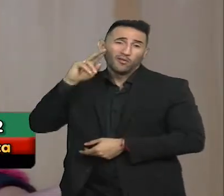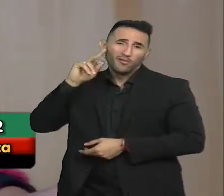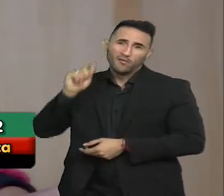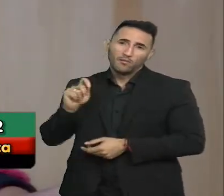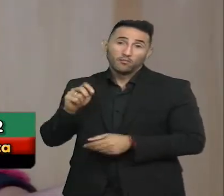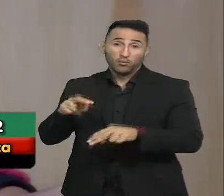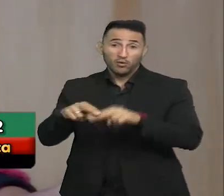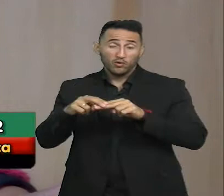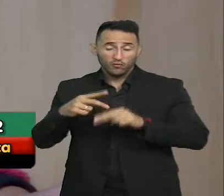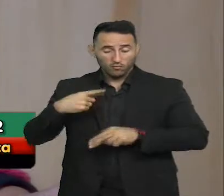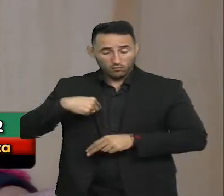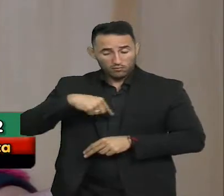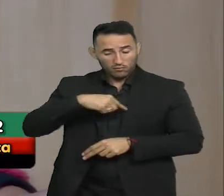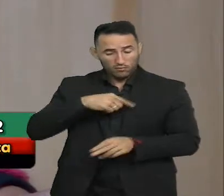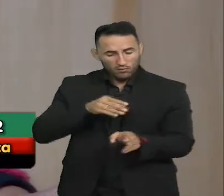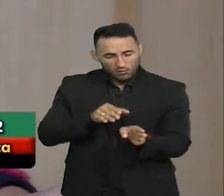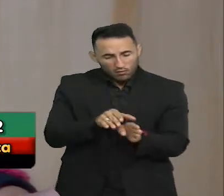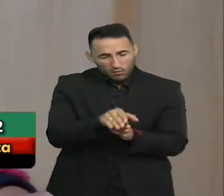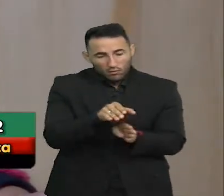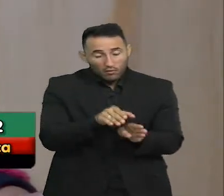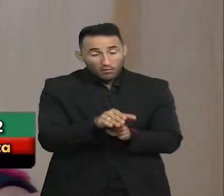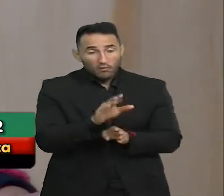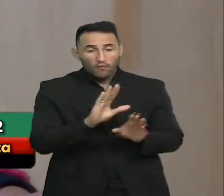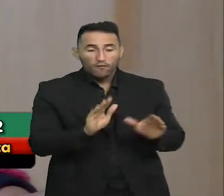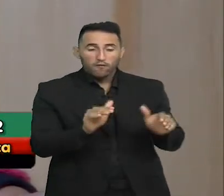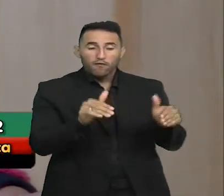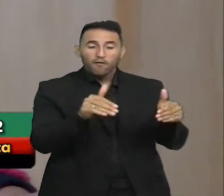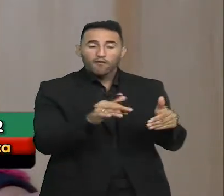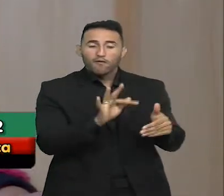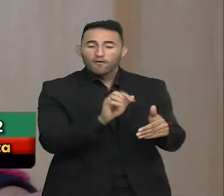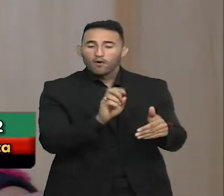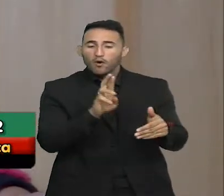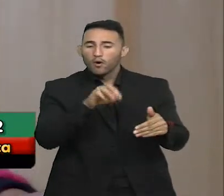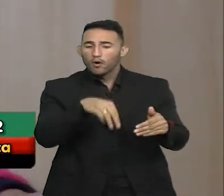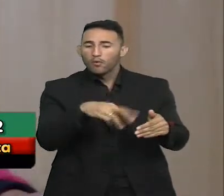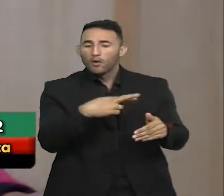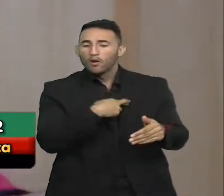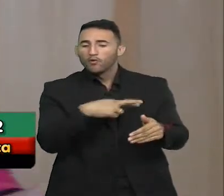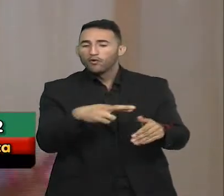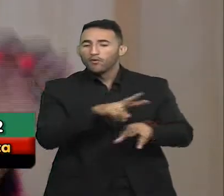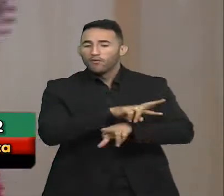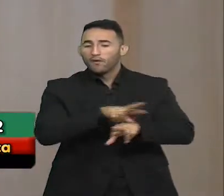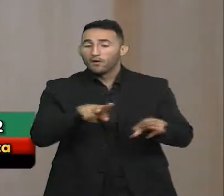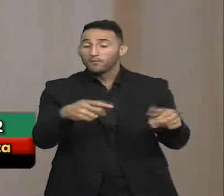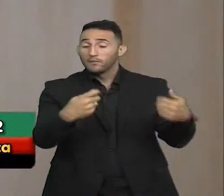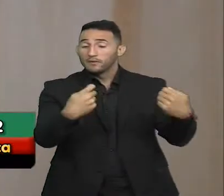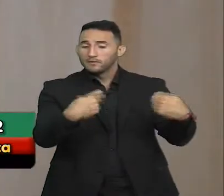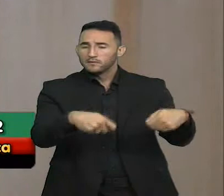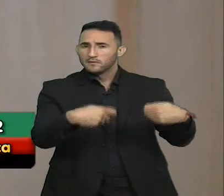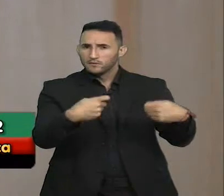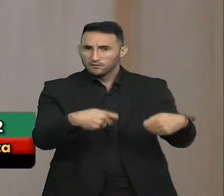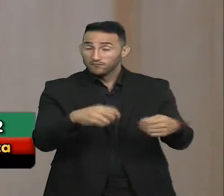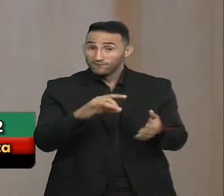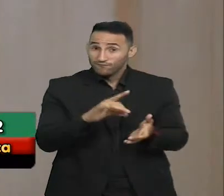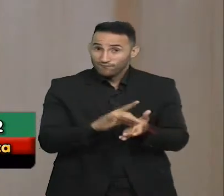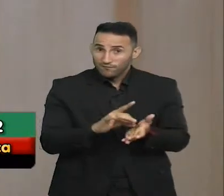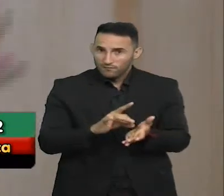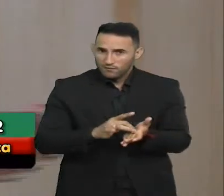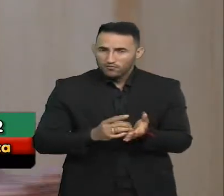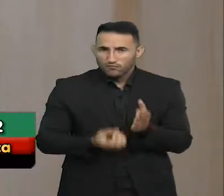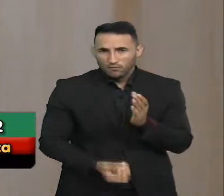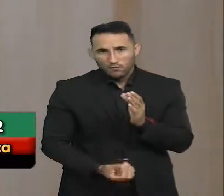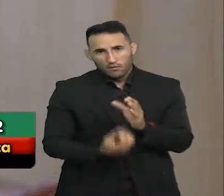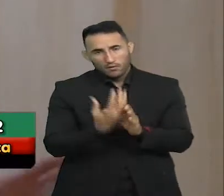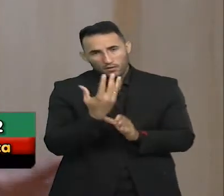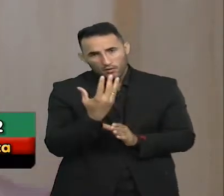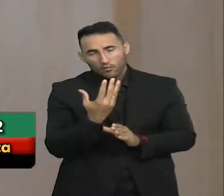nós orientamos que o fórum interreligioso ele precisa, sim, ser